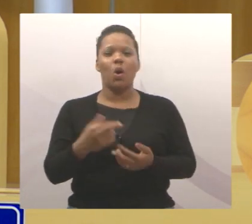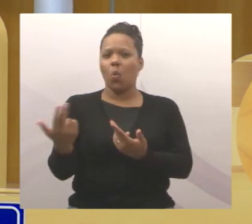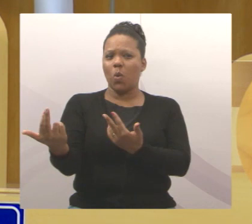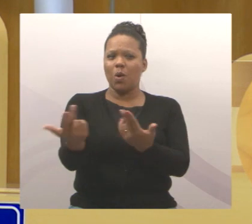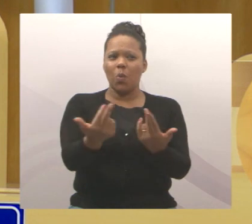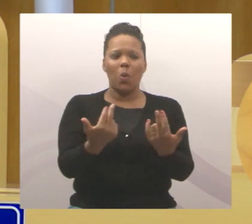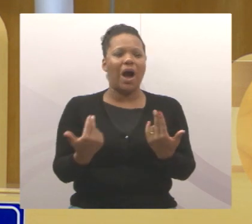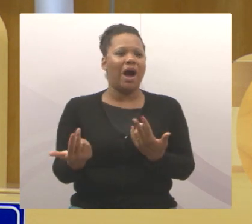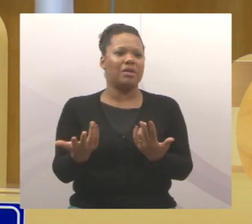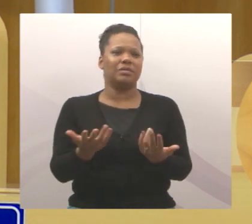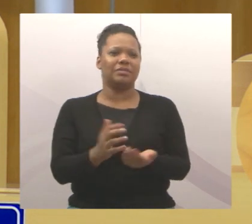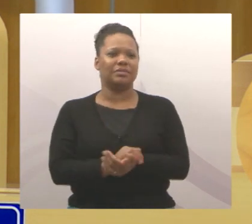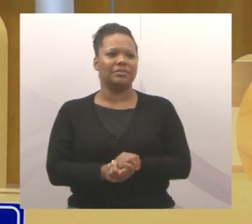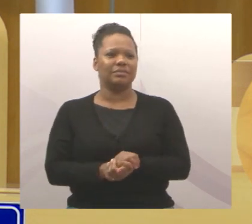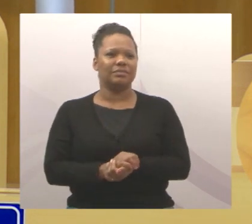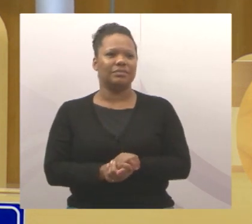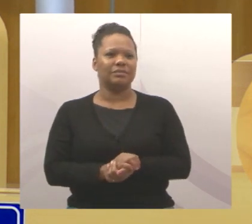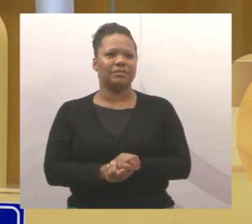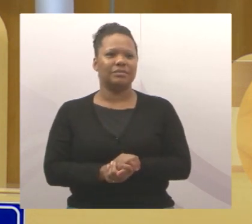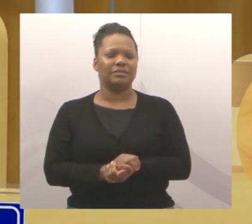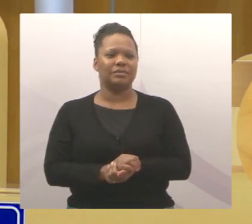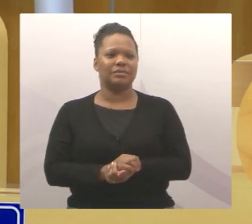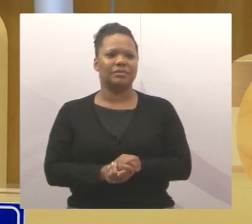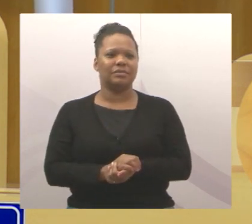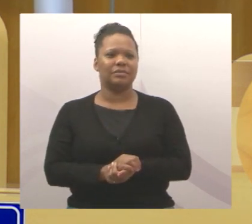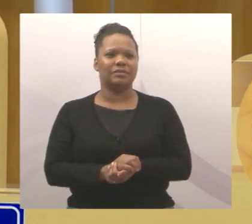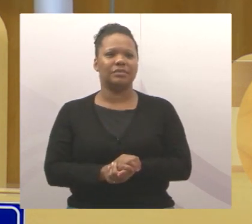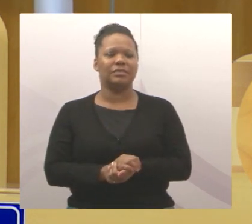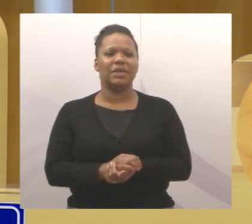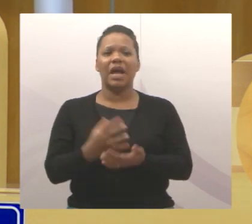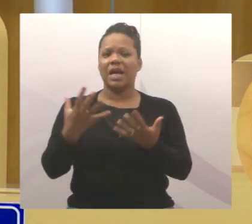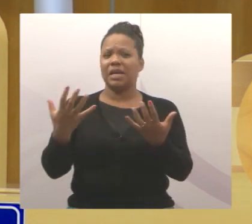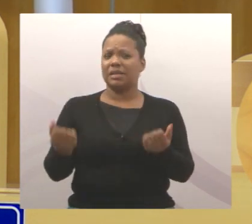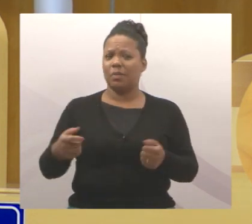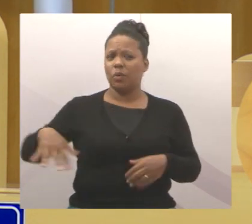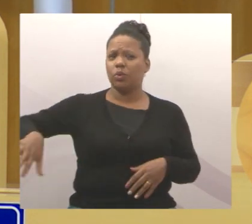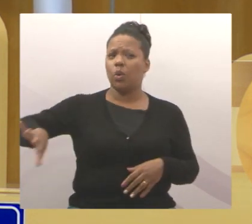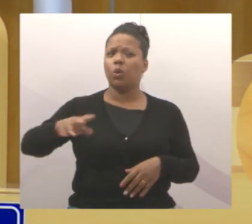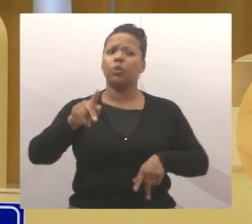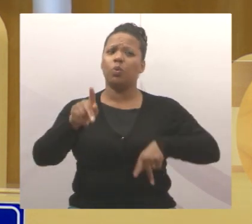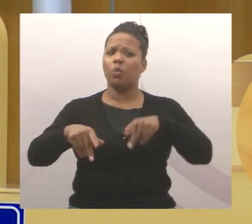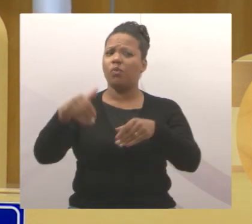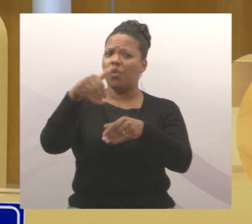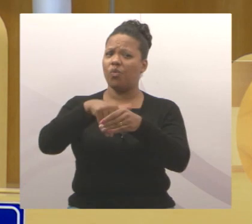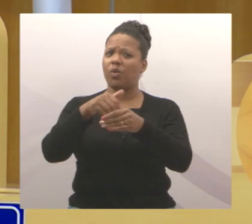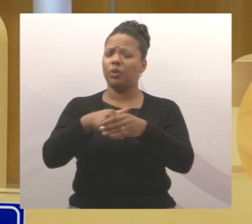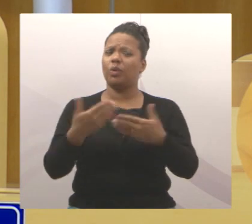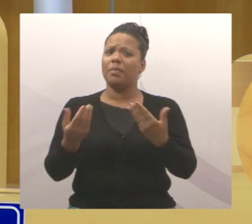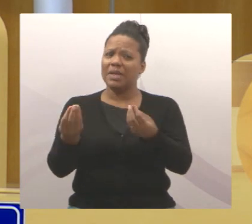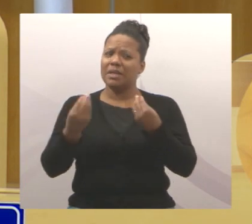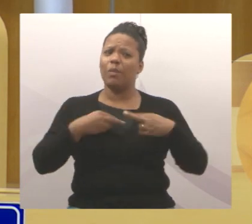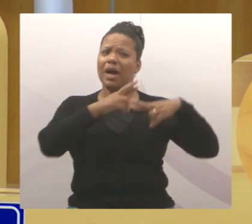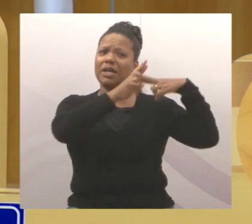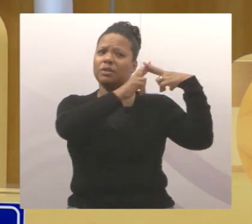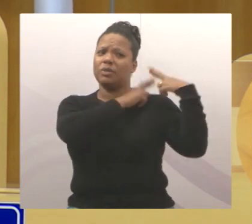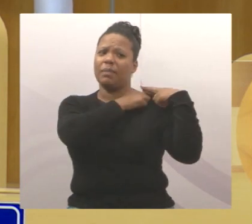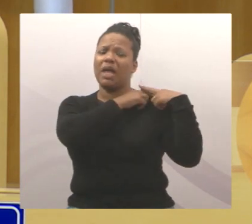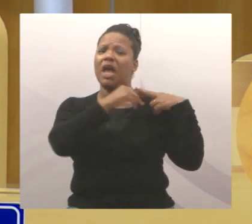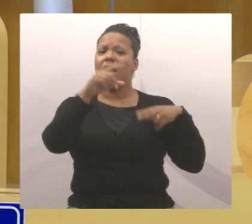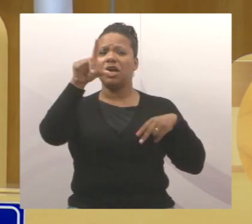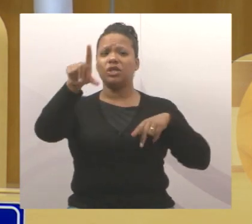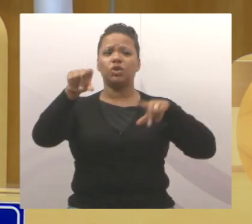igual, juiz daquele que recebeu do povo a responsabilidade de tomar